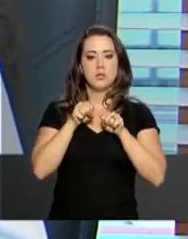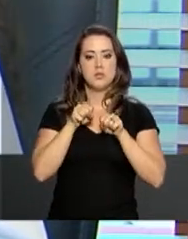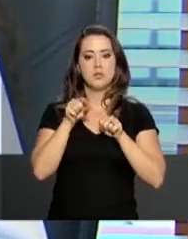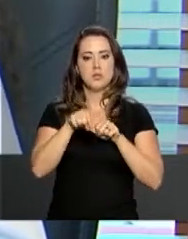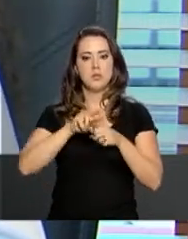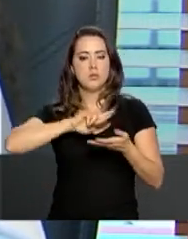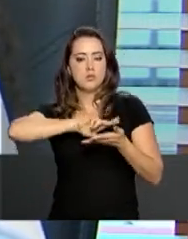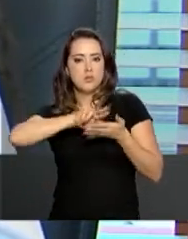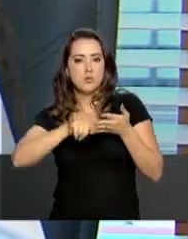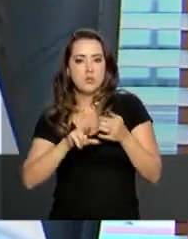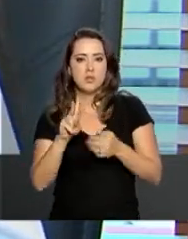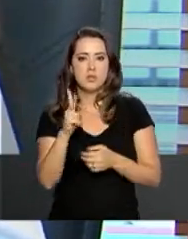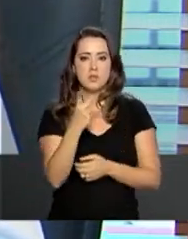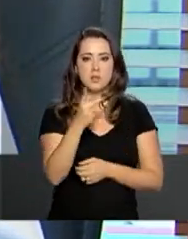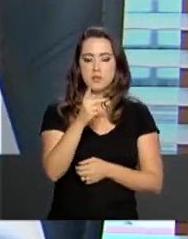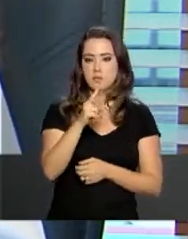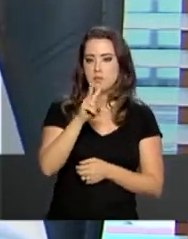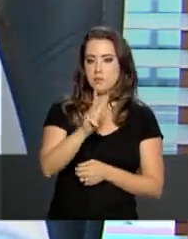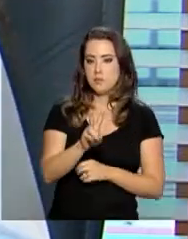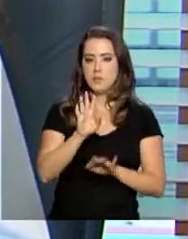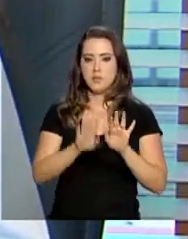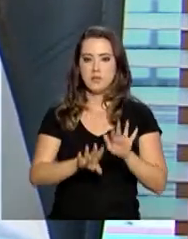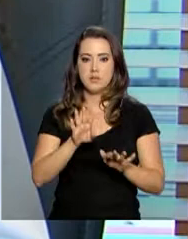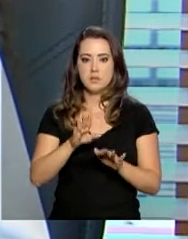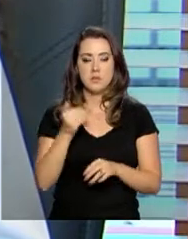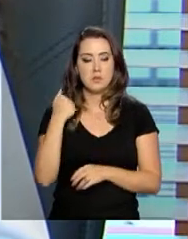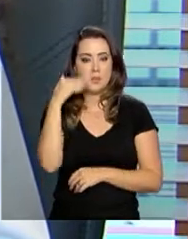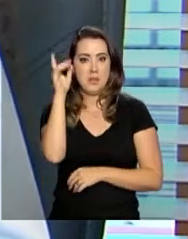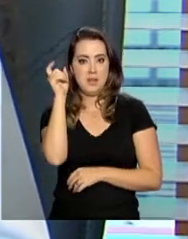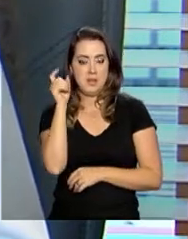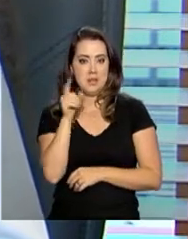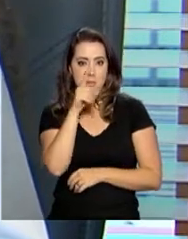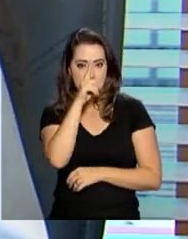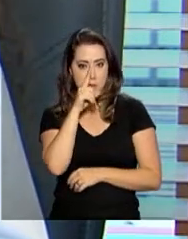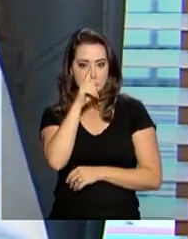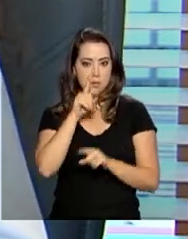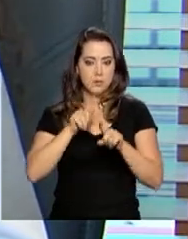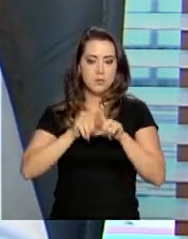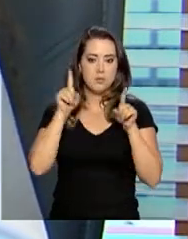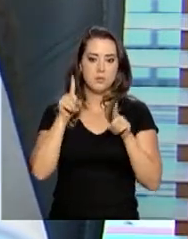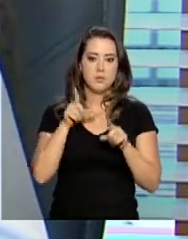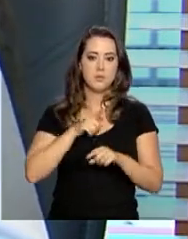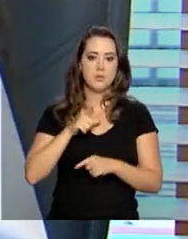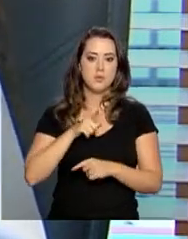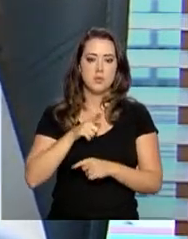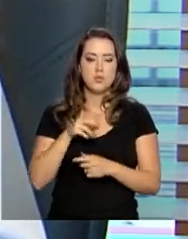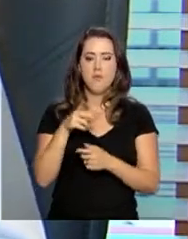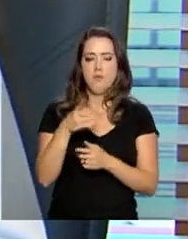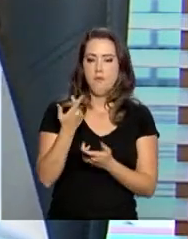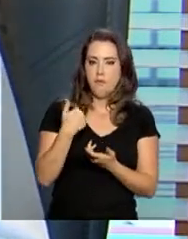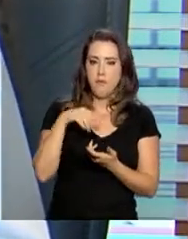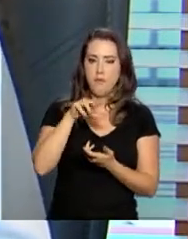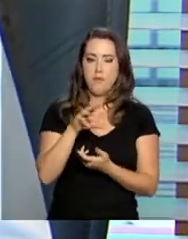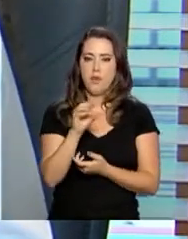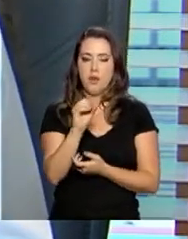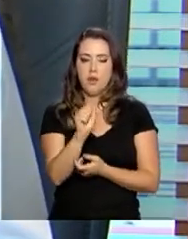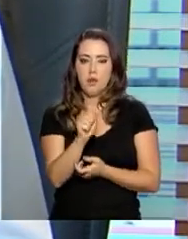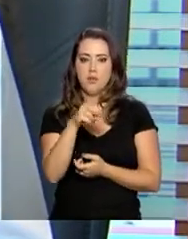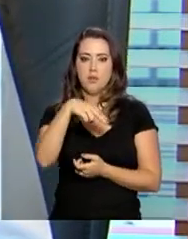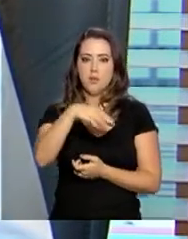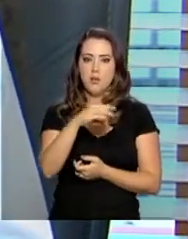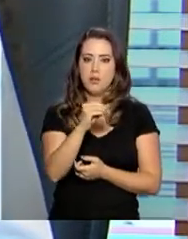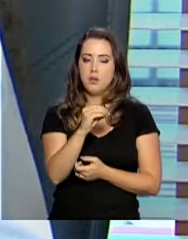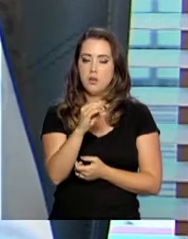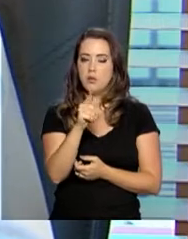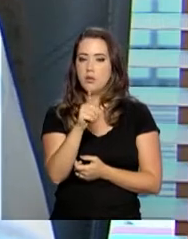mesmo tempo ou alguns tipos que são os mais perigosos. Mas aí, se for do tipo que a gente chama oncogênico, que são os que